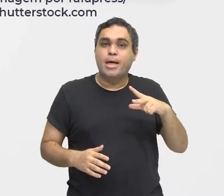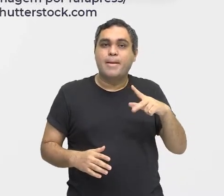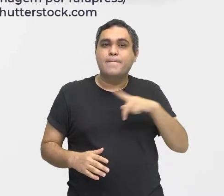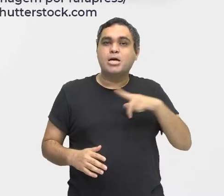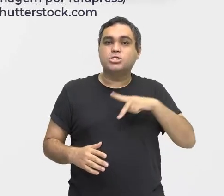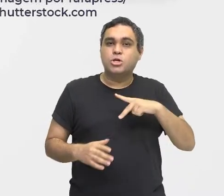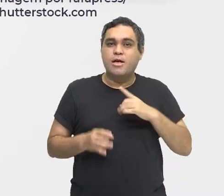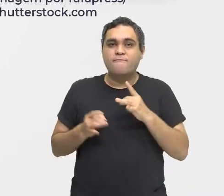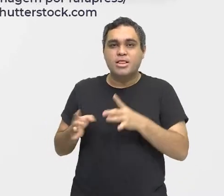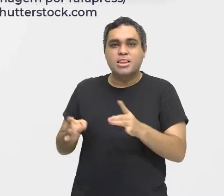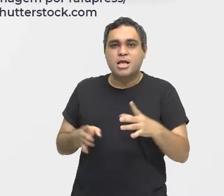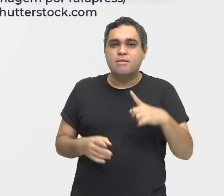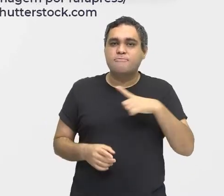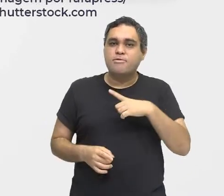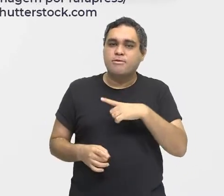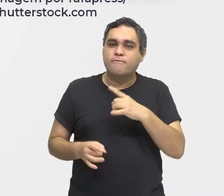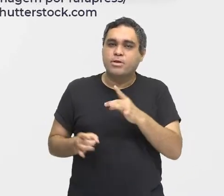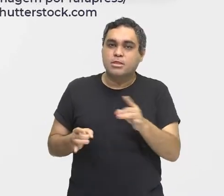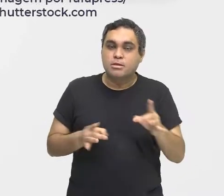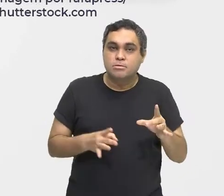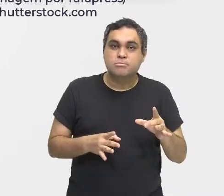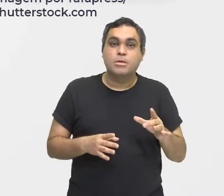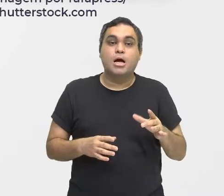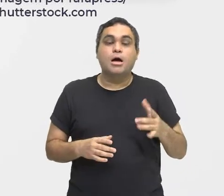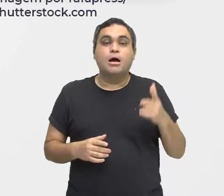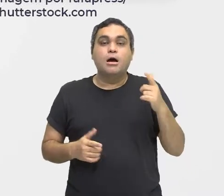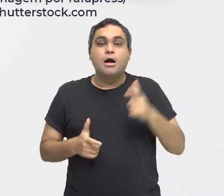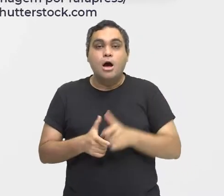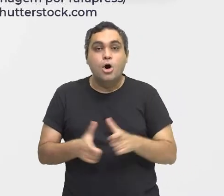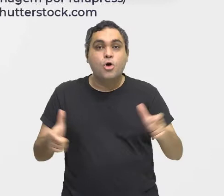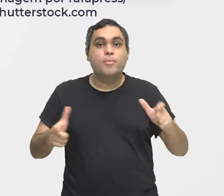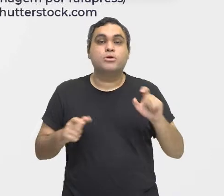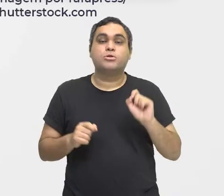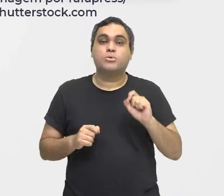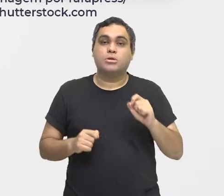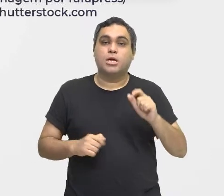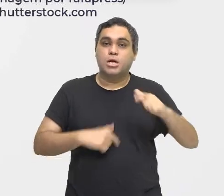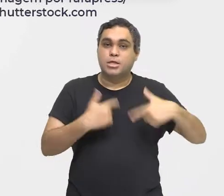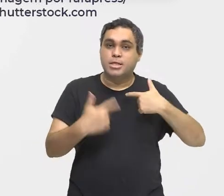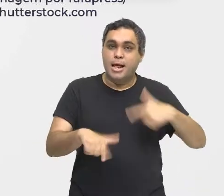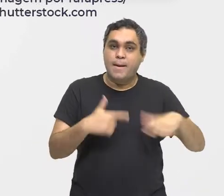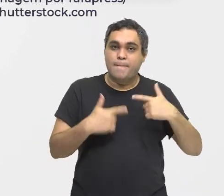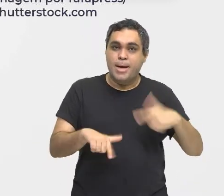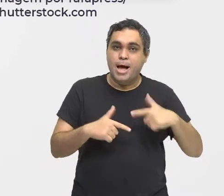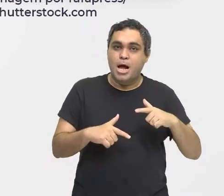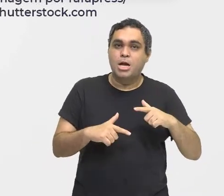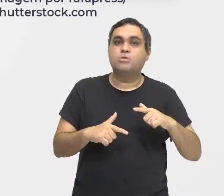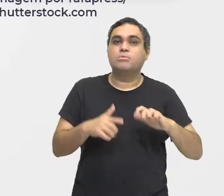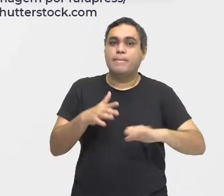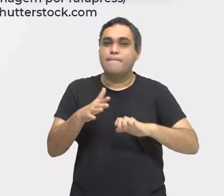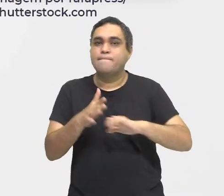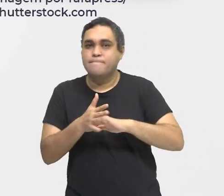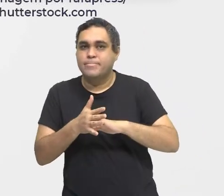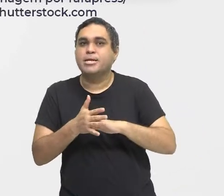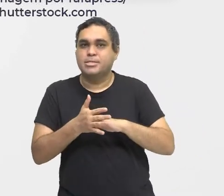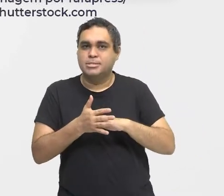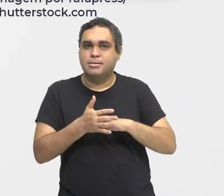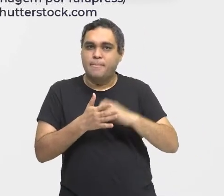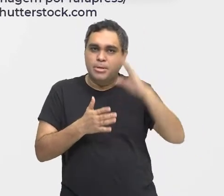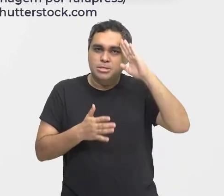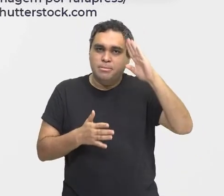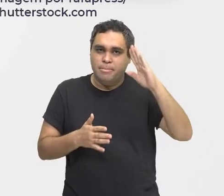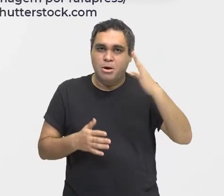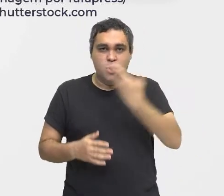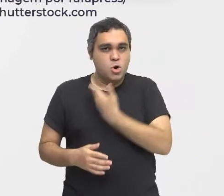quê? Aumentando a terceirização dos trabalhos. Já no ano de 2000, no Fórum Econômico